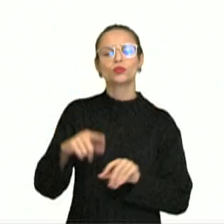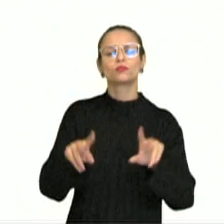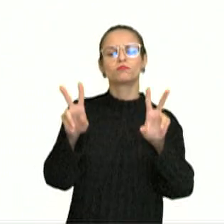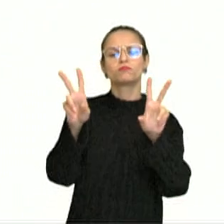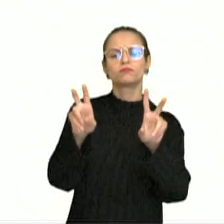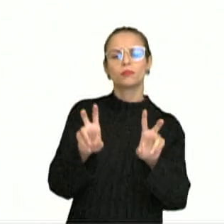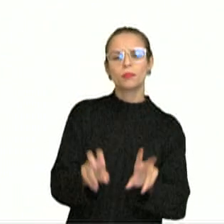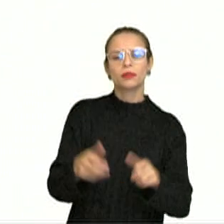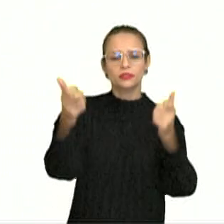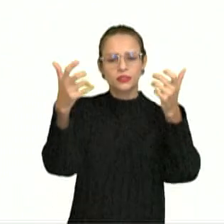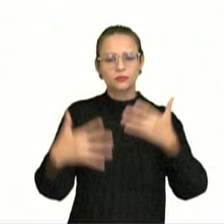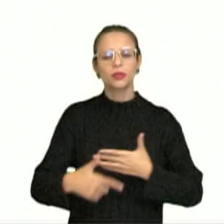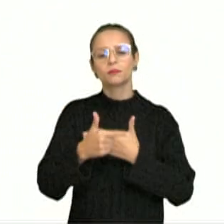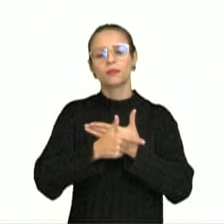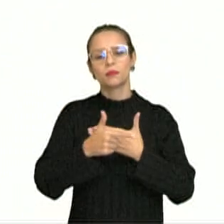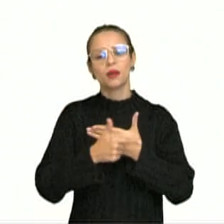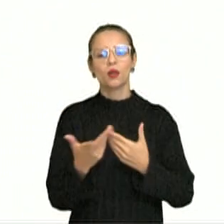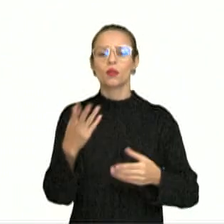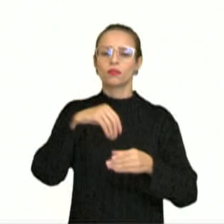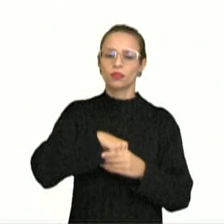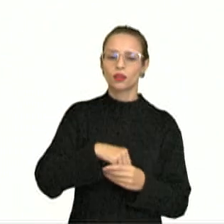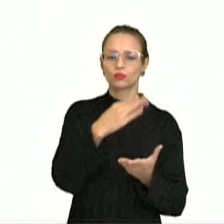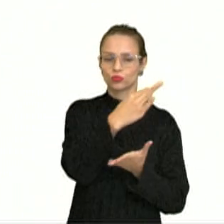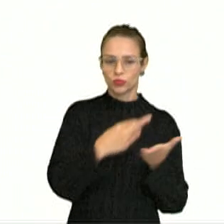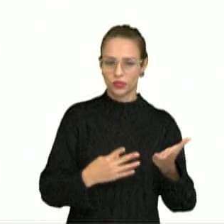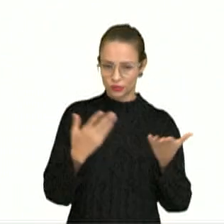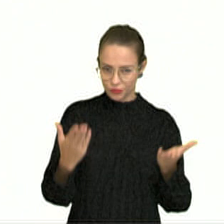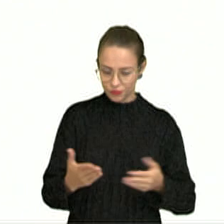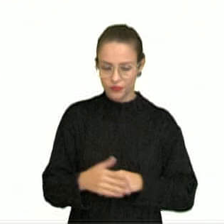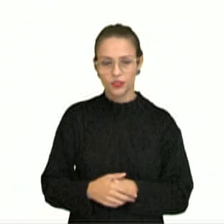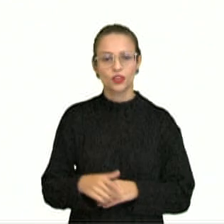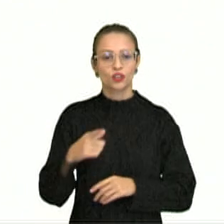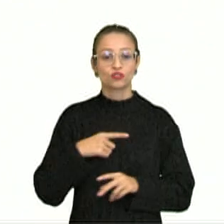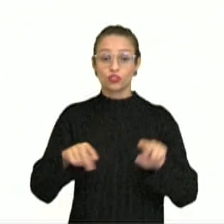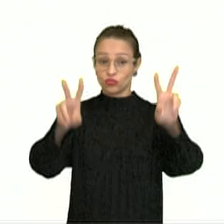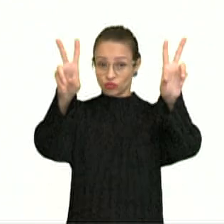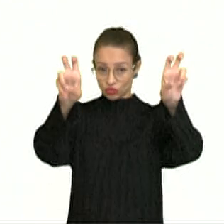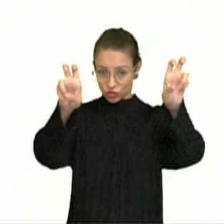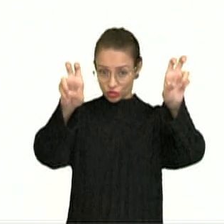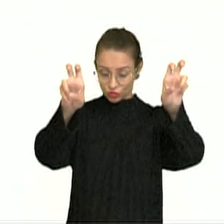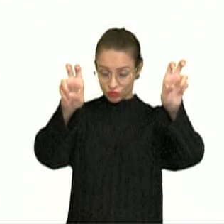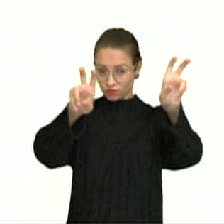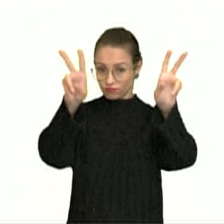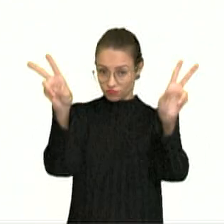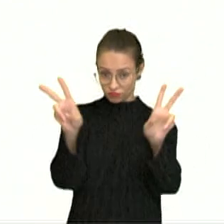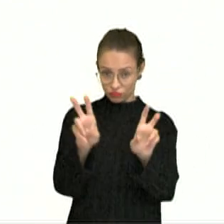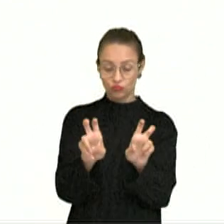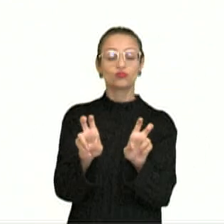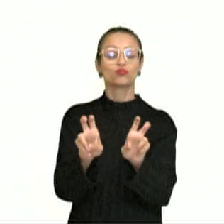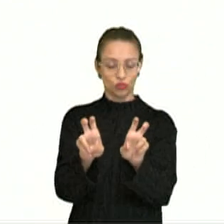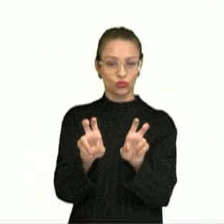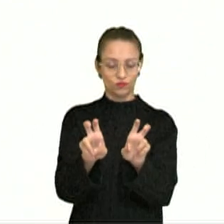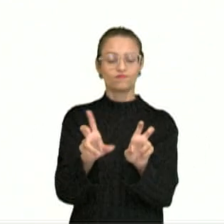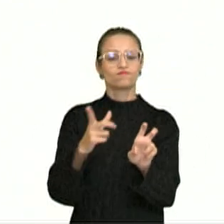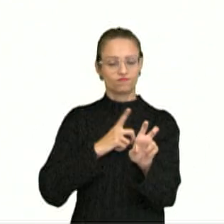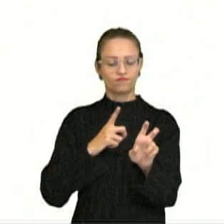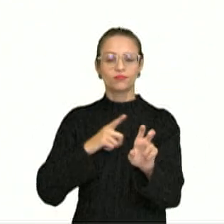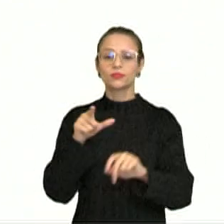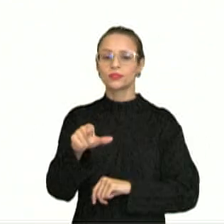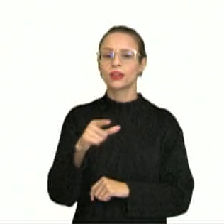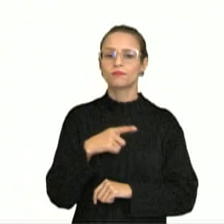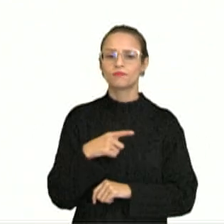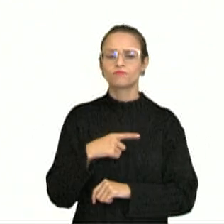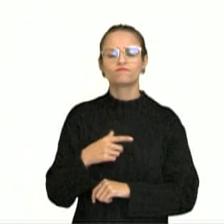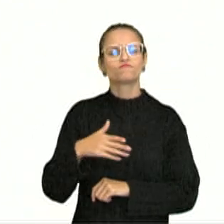subtítulos? Explique a função deles dentro da reportagem. Então lá tinha o subtítulo inicial, tem o título da reportagem e o subtítulo. E lá